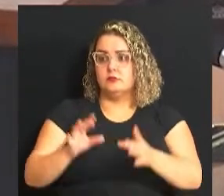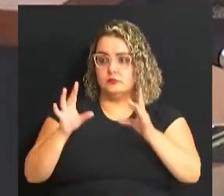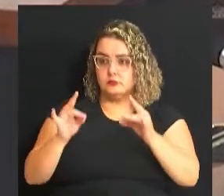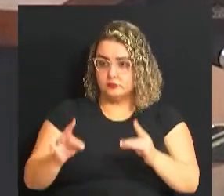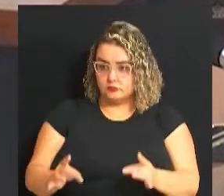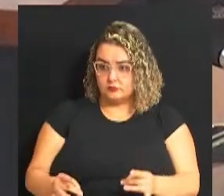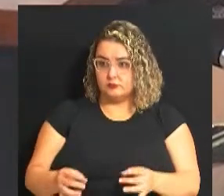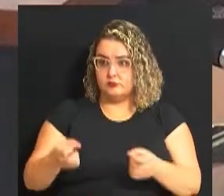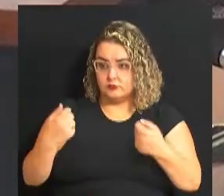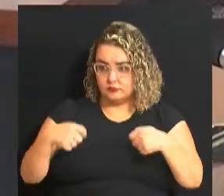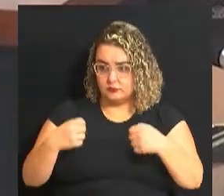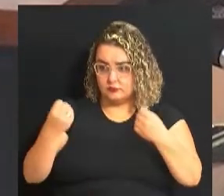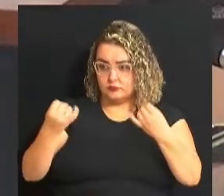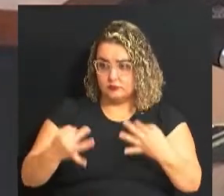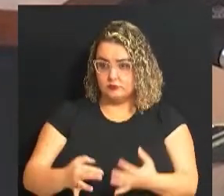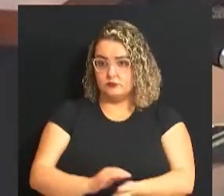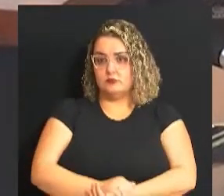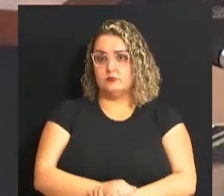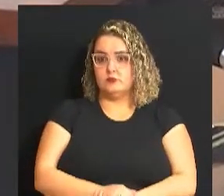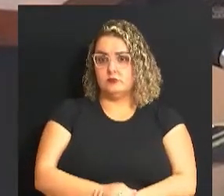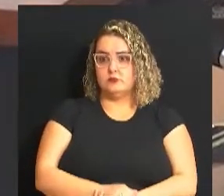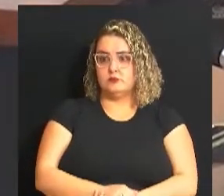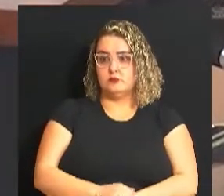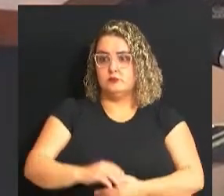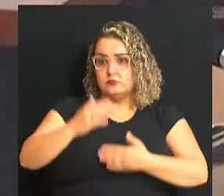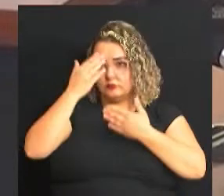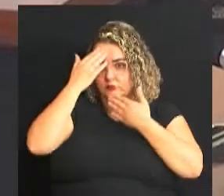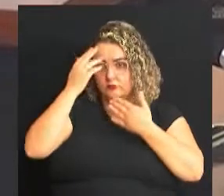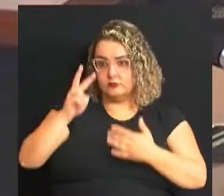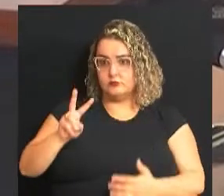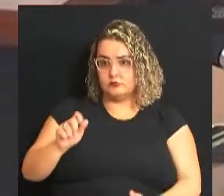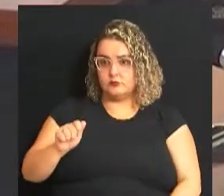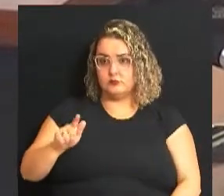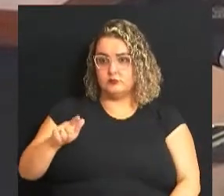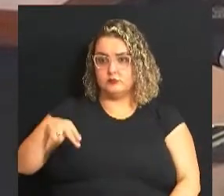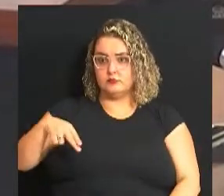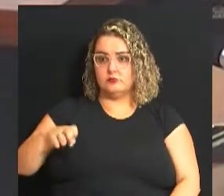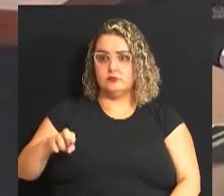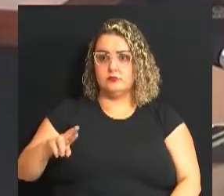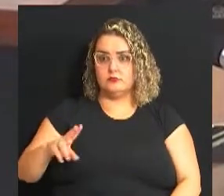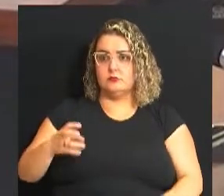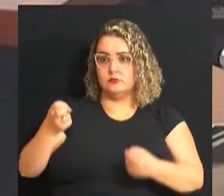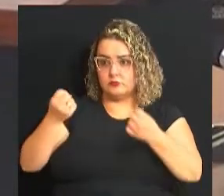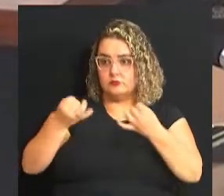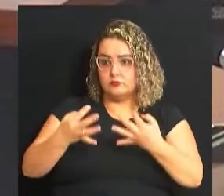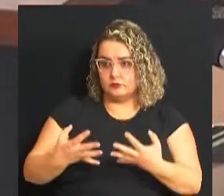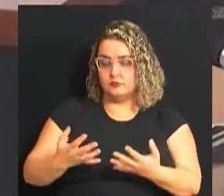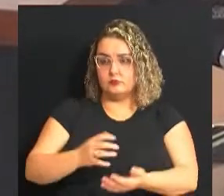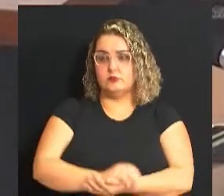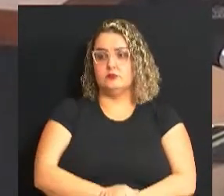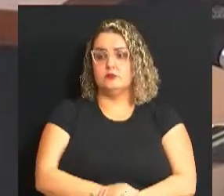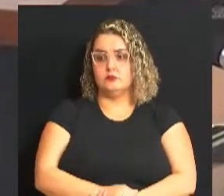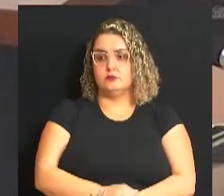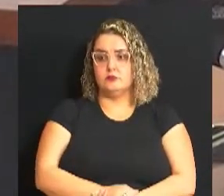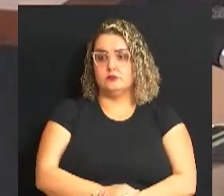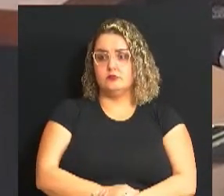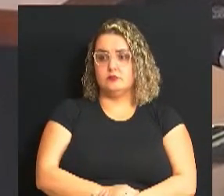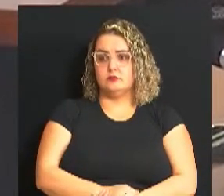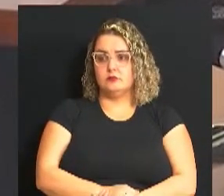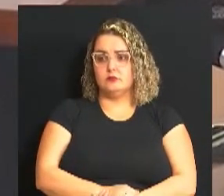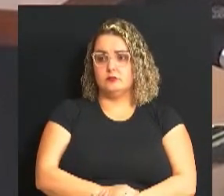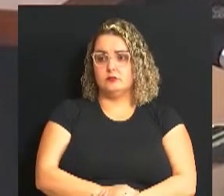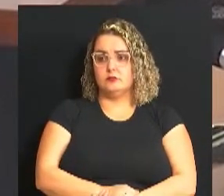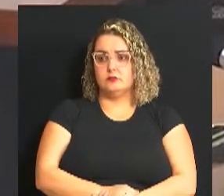coisa. Muito obrigado, Wagner, pelos seus esclarecimentos. Conforme